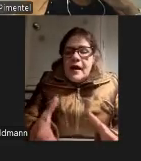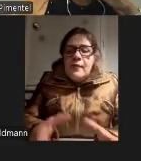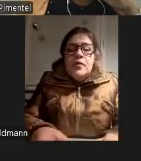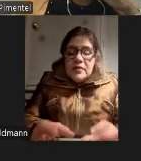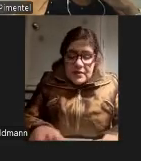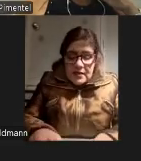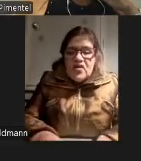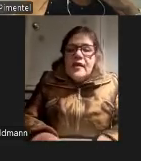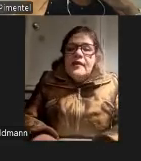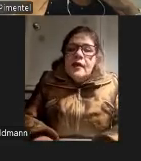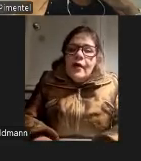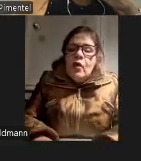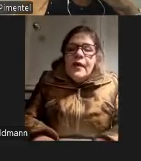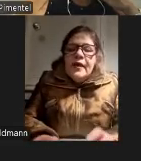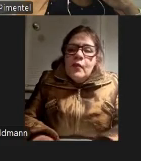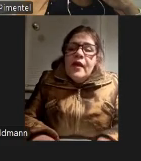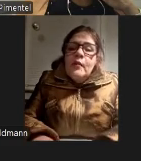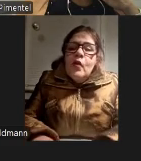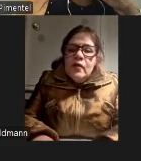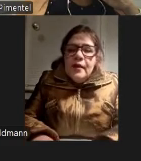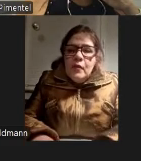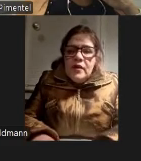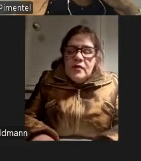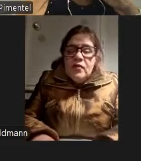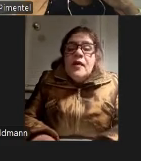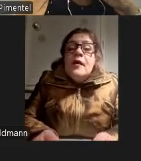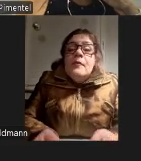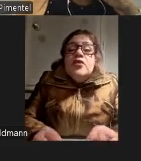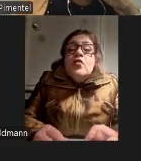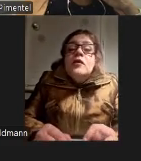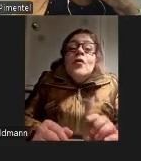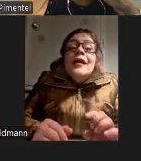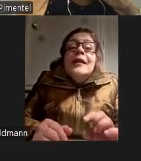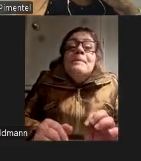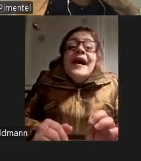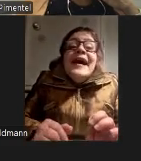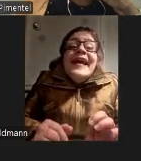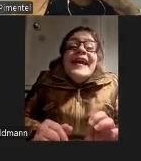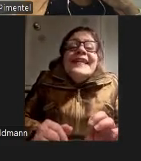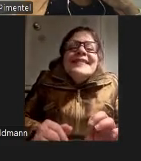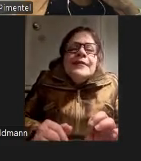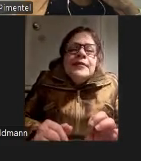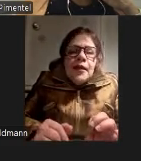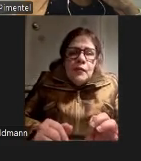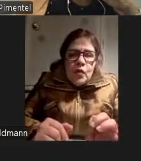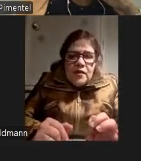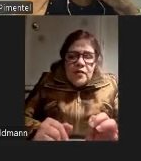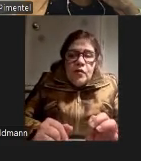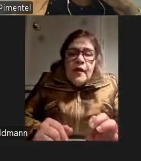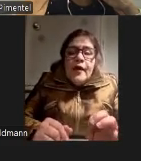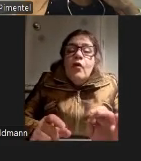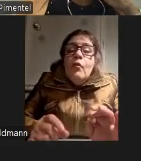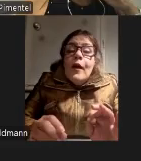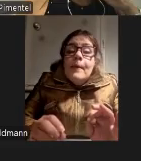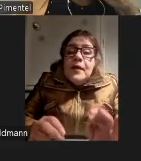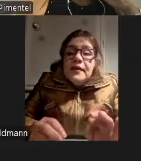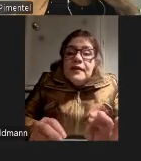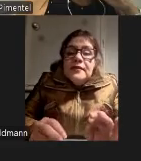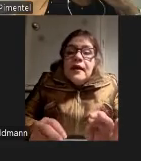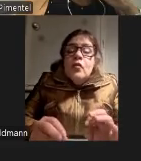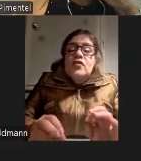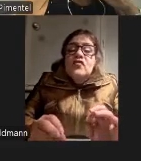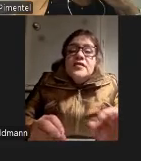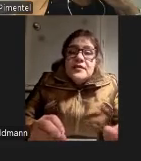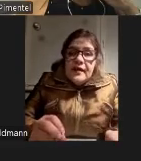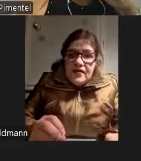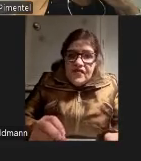o CPAP ou o que seja, ele não recupera, porque morreu, está morrido. Mas quando ele parece ter morrido, é como uma